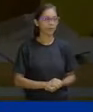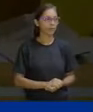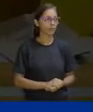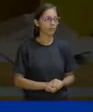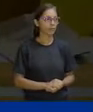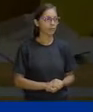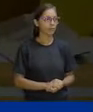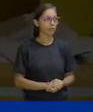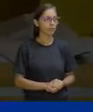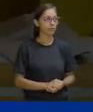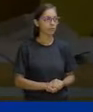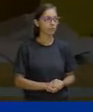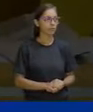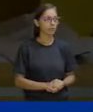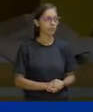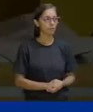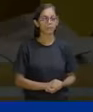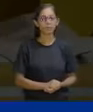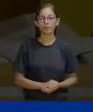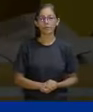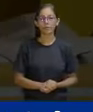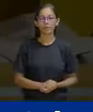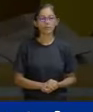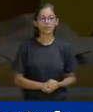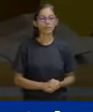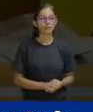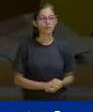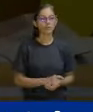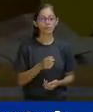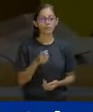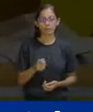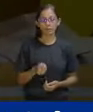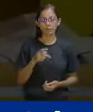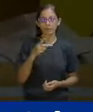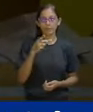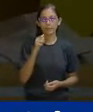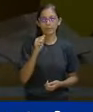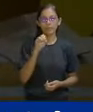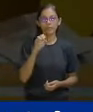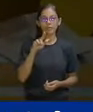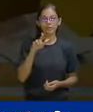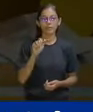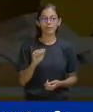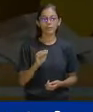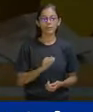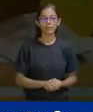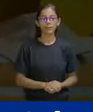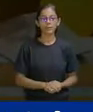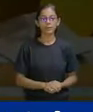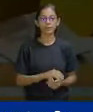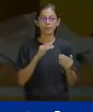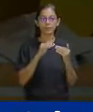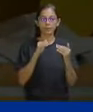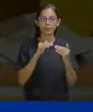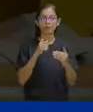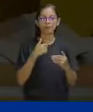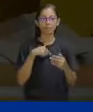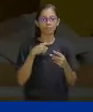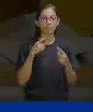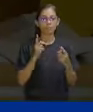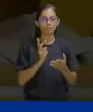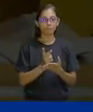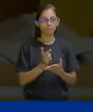Paola Santos. Paola nos acompanhou. A juíza Paola entende que ela deve continuar. Eu também entendo que